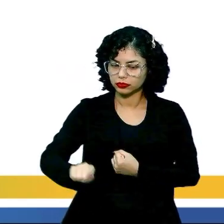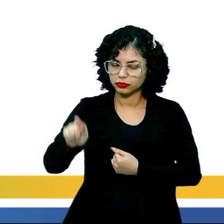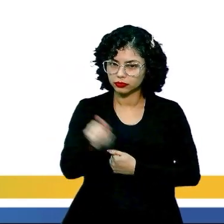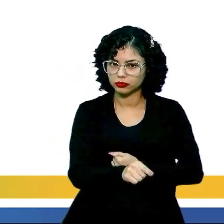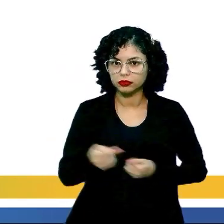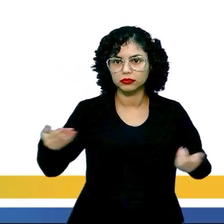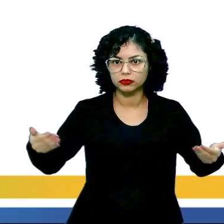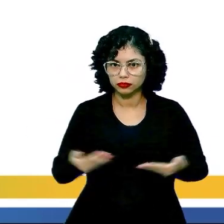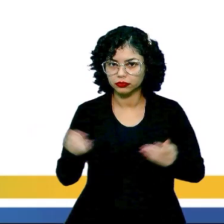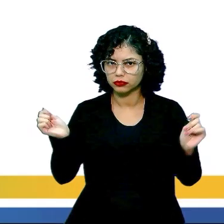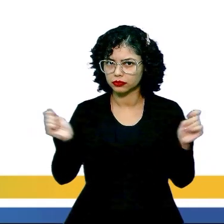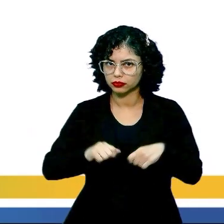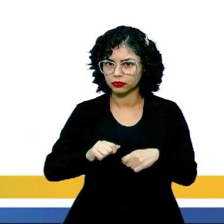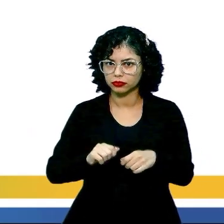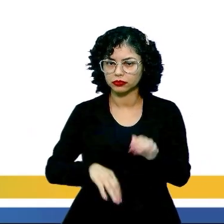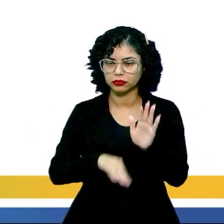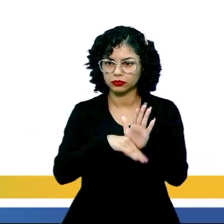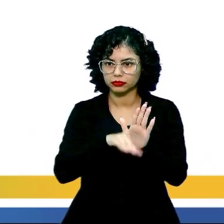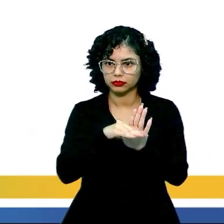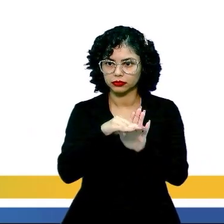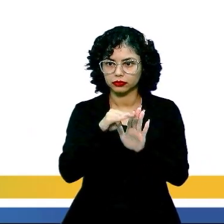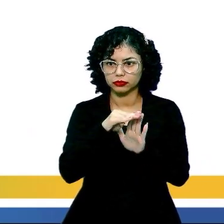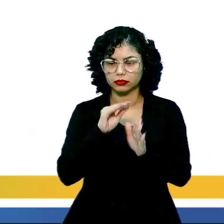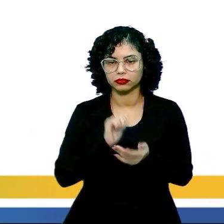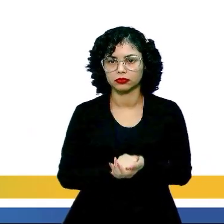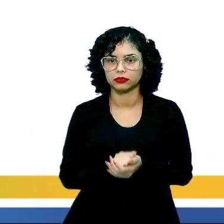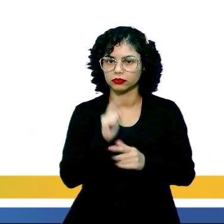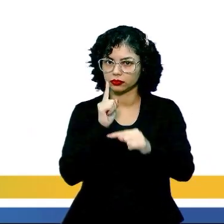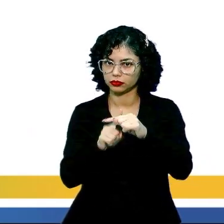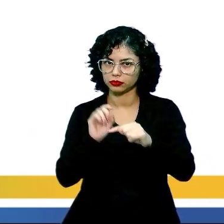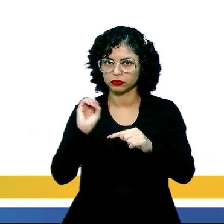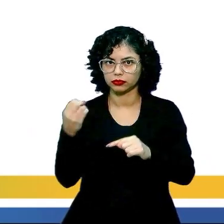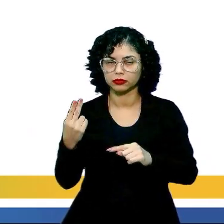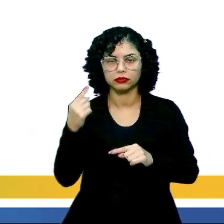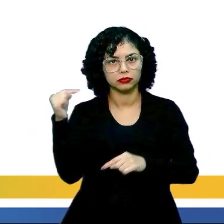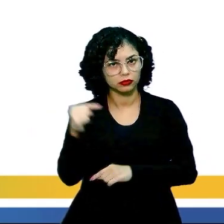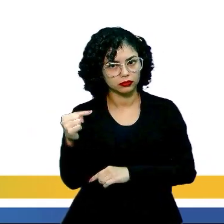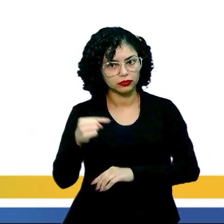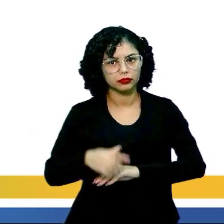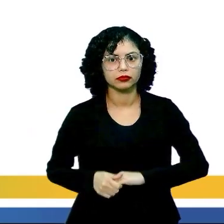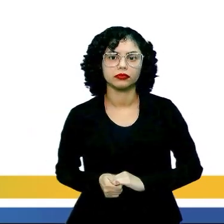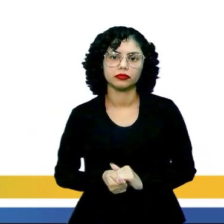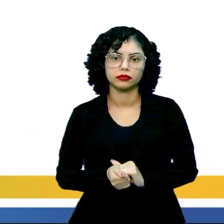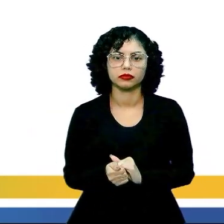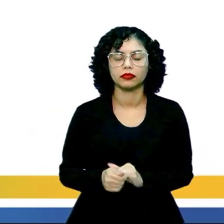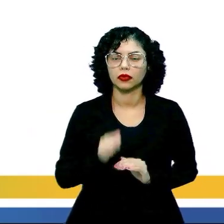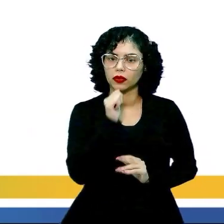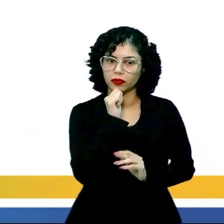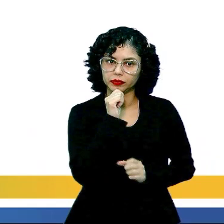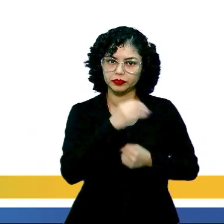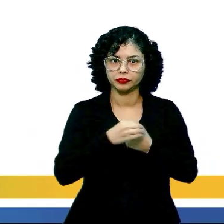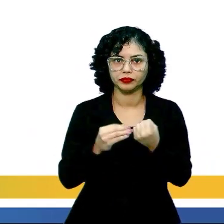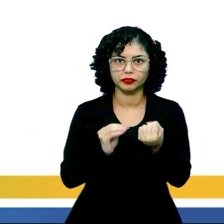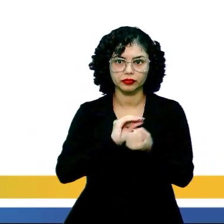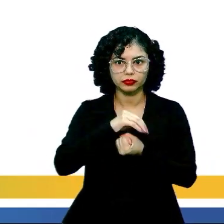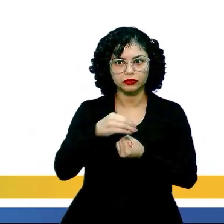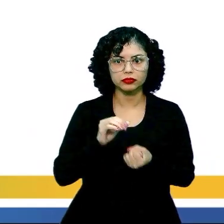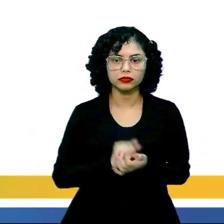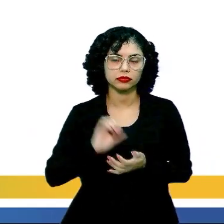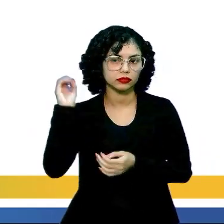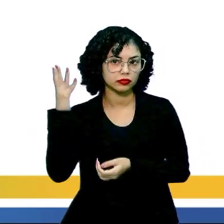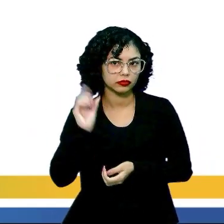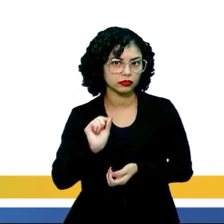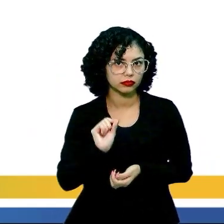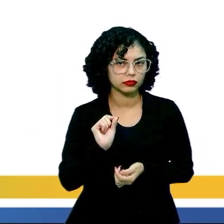e agora ele possui carga, ou positiva ou negativa. No caso aí da molécula da água, nós sabemos que ela é